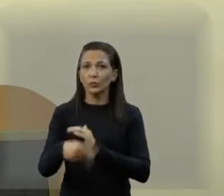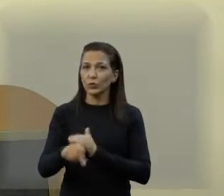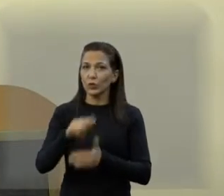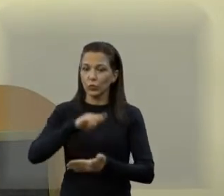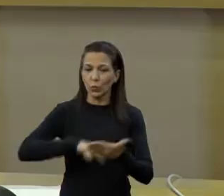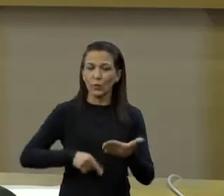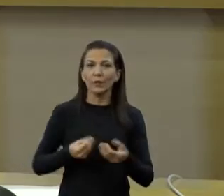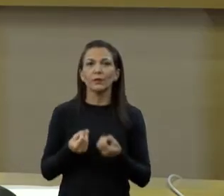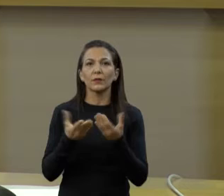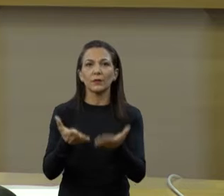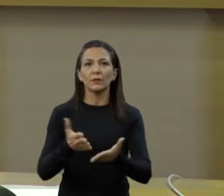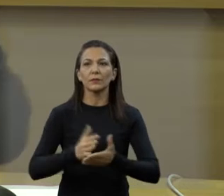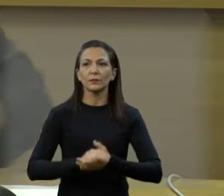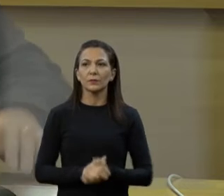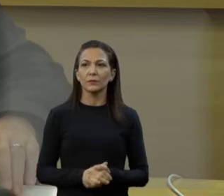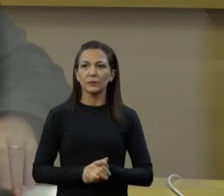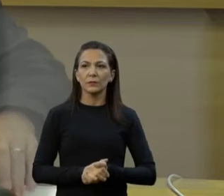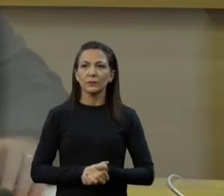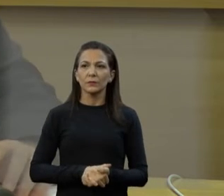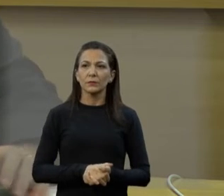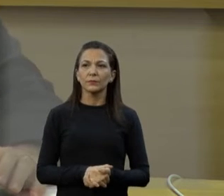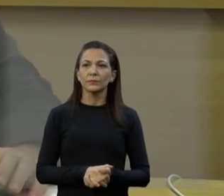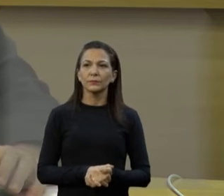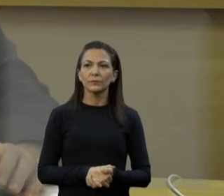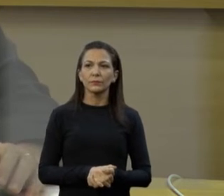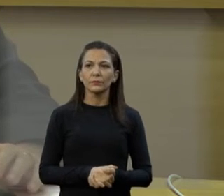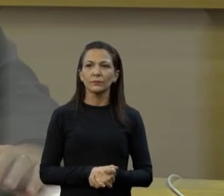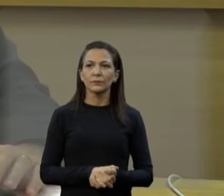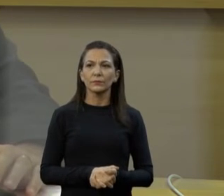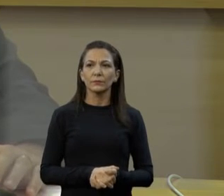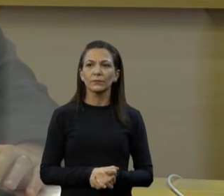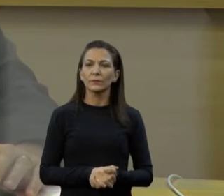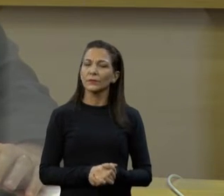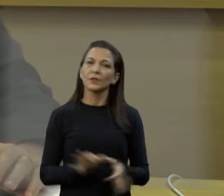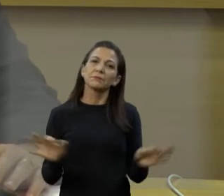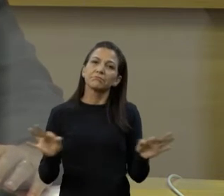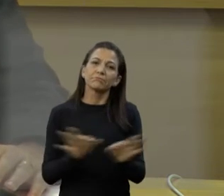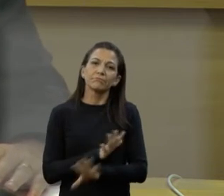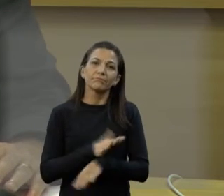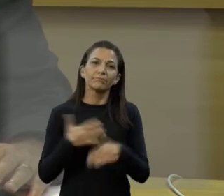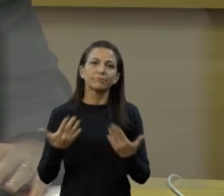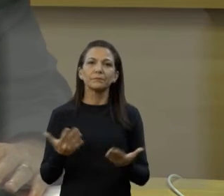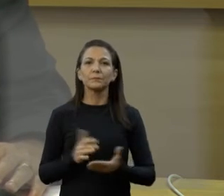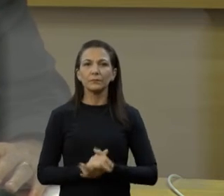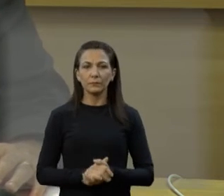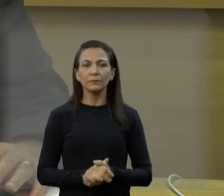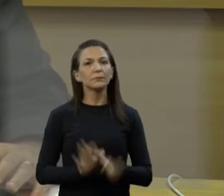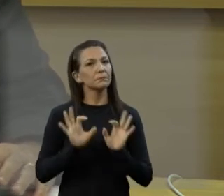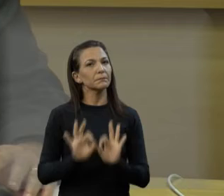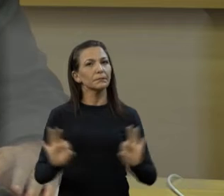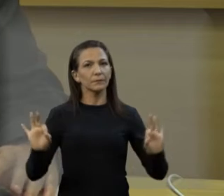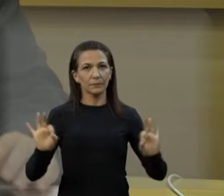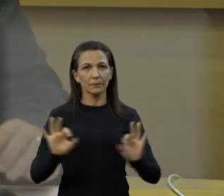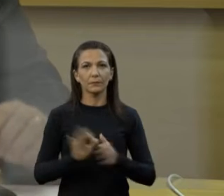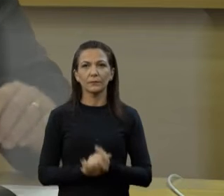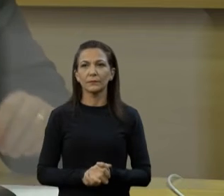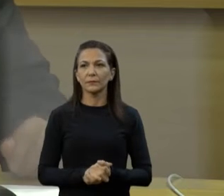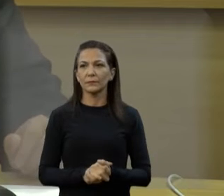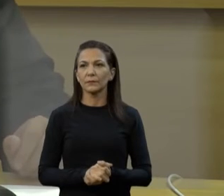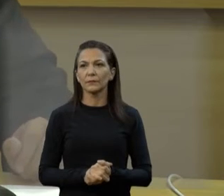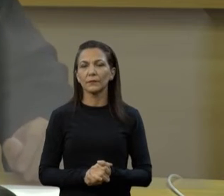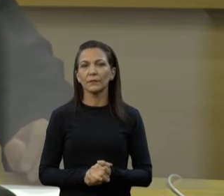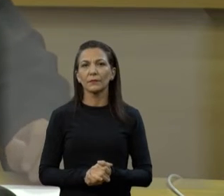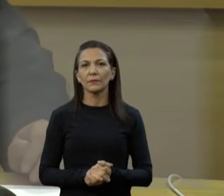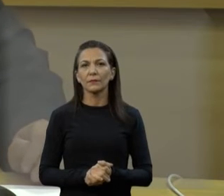G1 se pode concluir eu acho que é só é um perfeito queremos